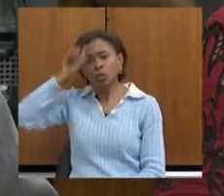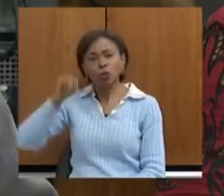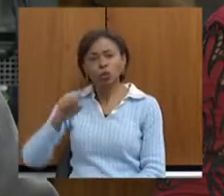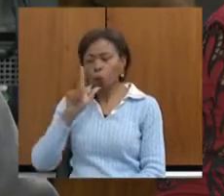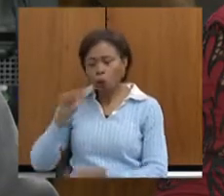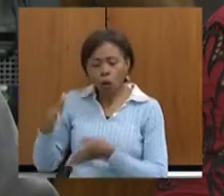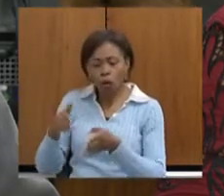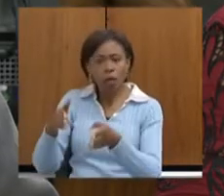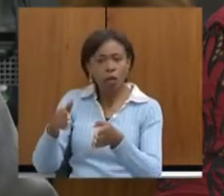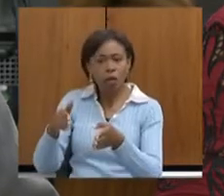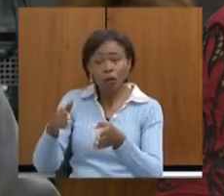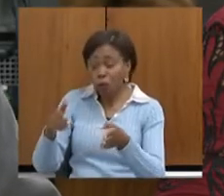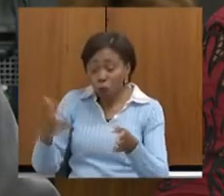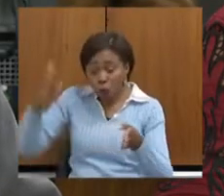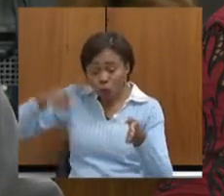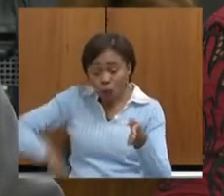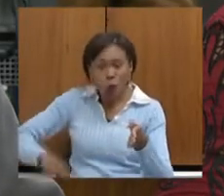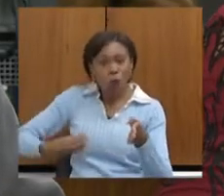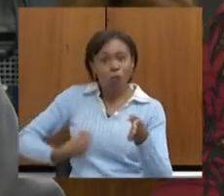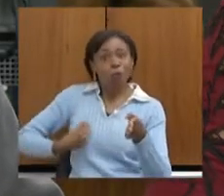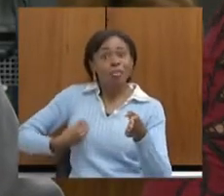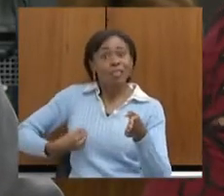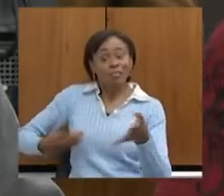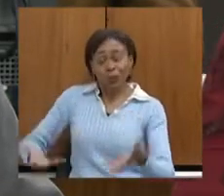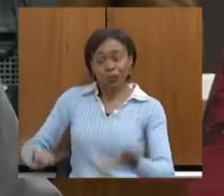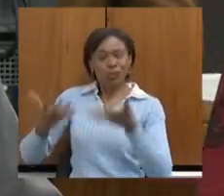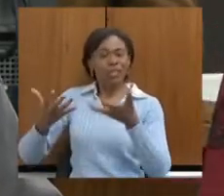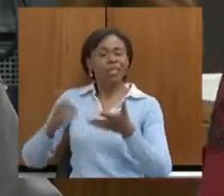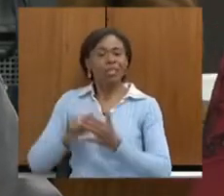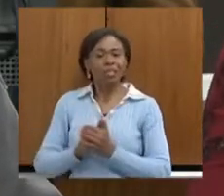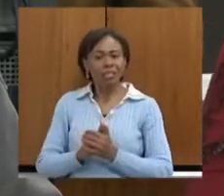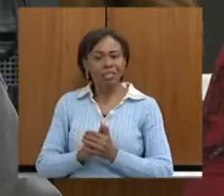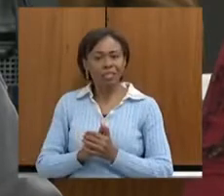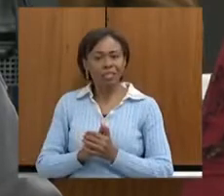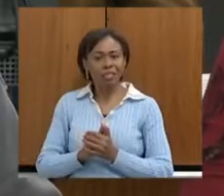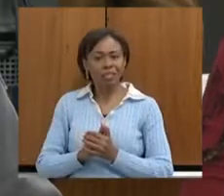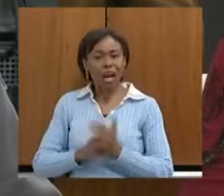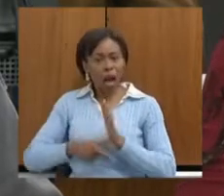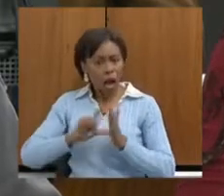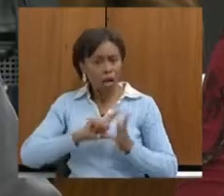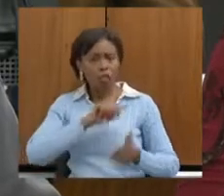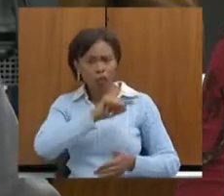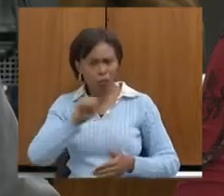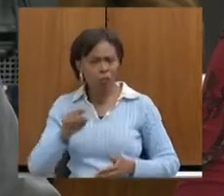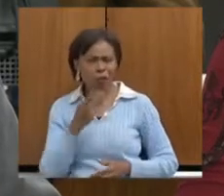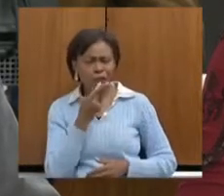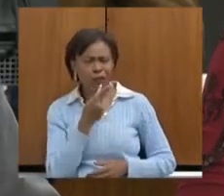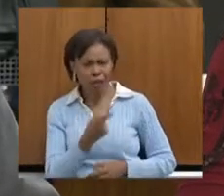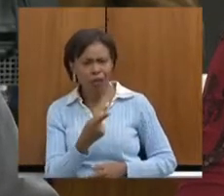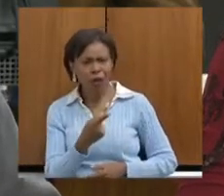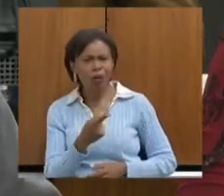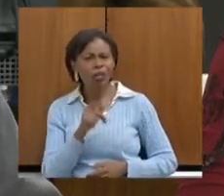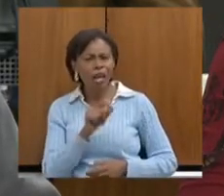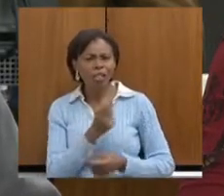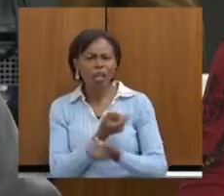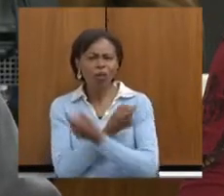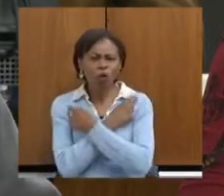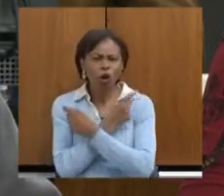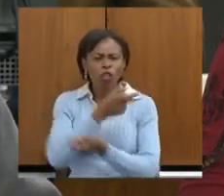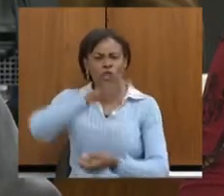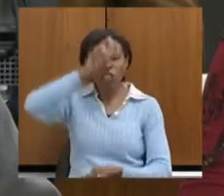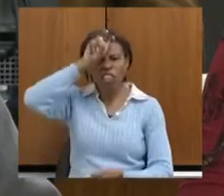nosso não gente eles têm que se virar e fazer isso porque lá no Egito o Rio né voltou a viver